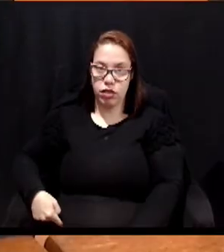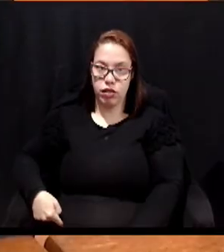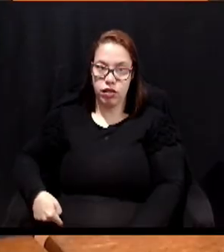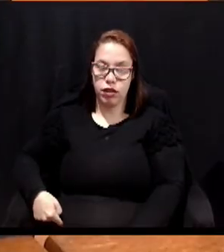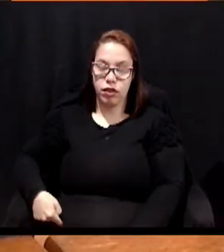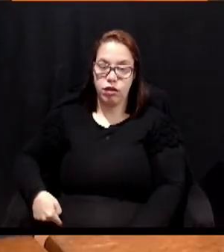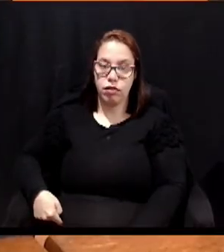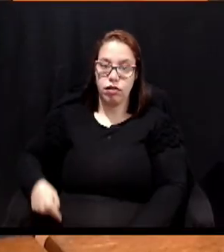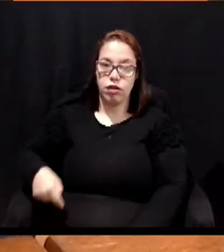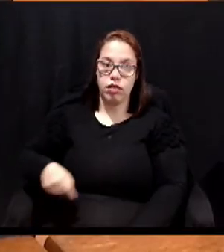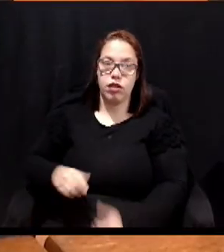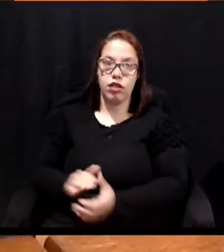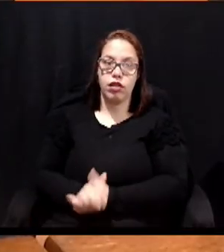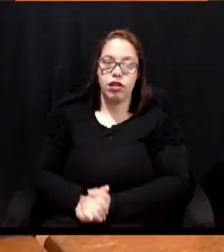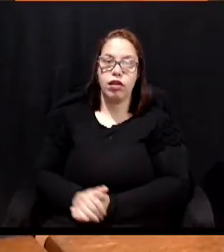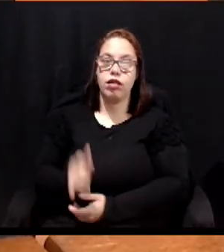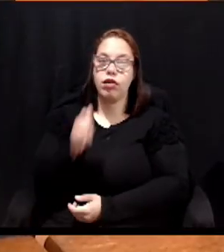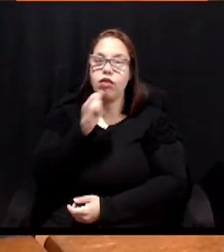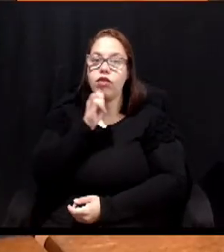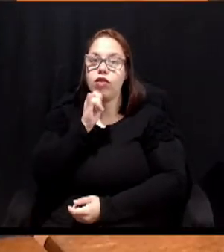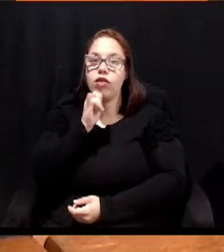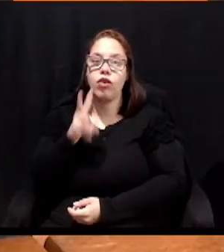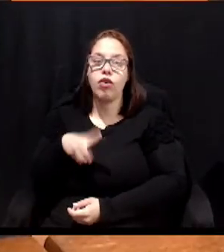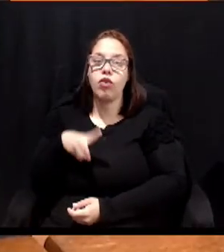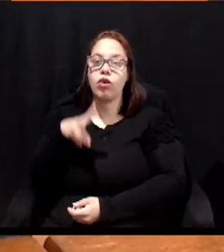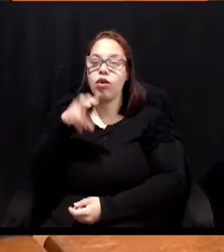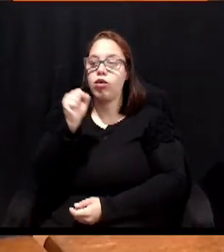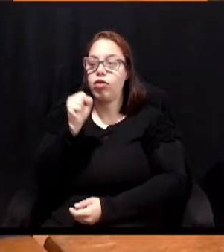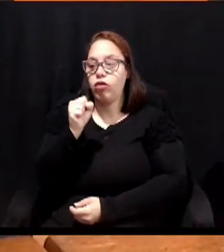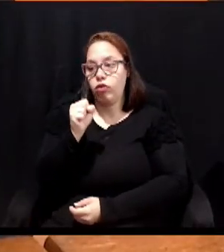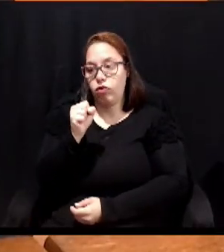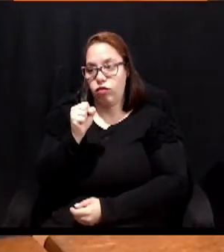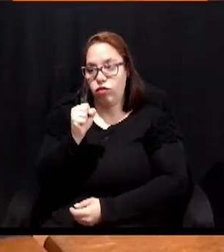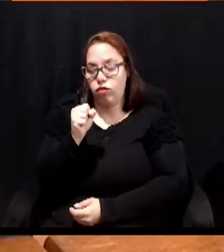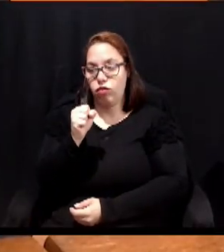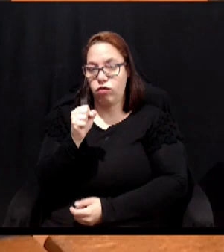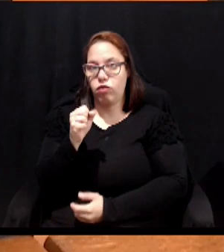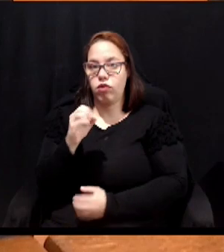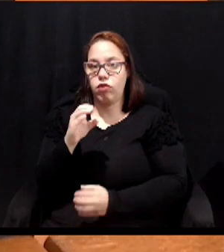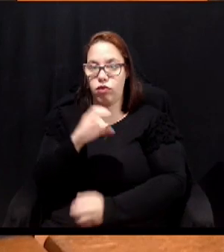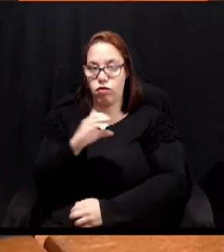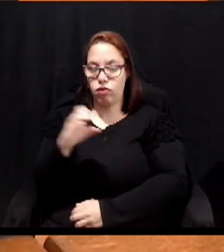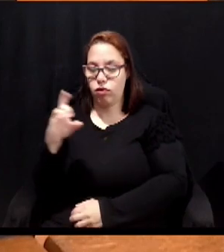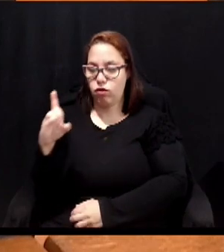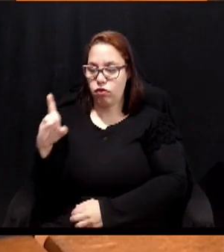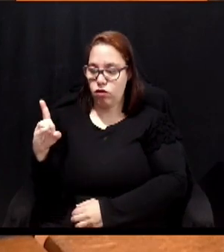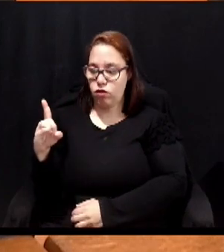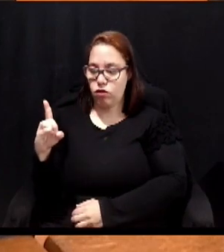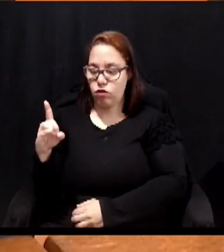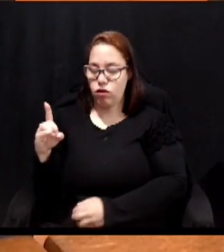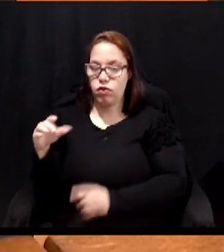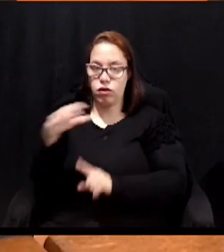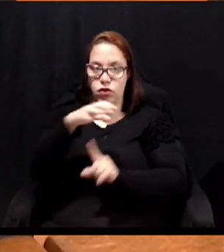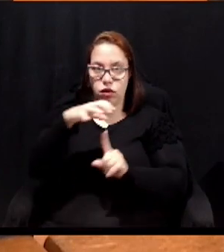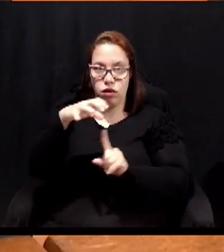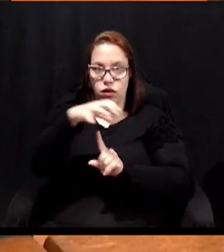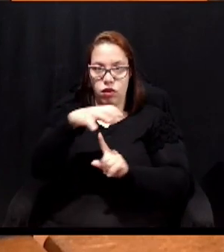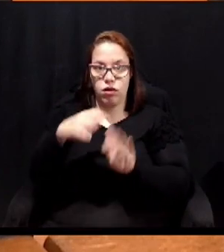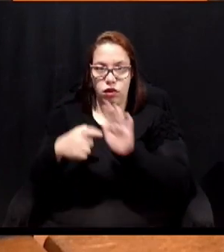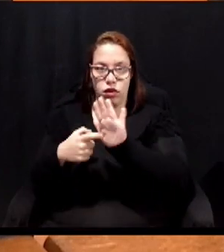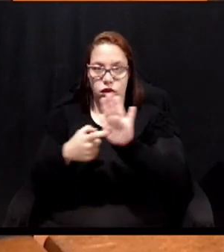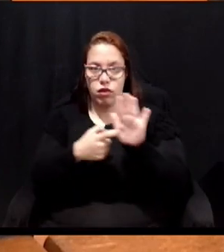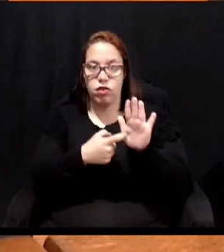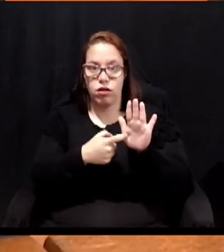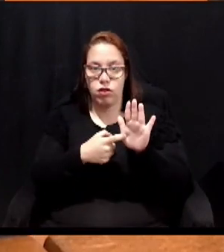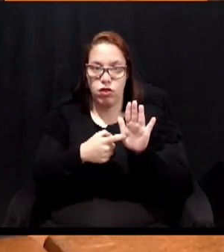exemplo forte, porque ele coordena feiras, exposições e missões no